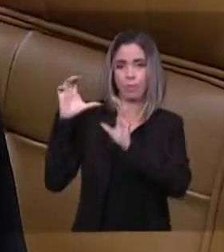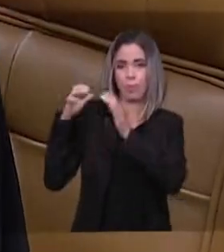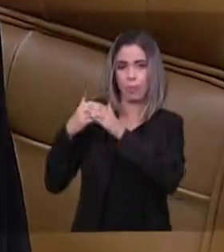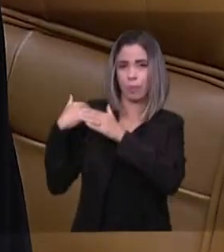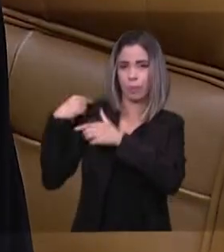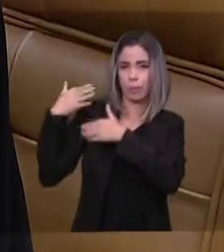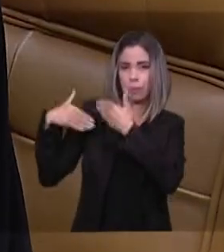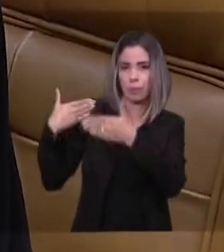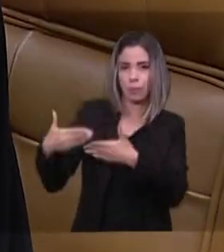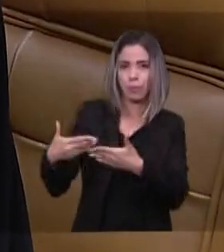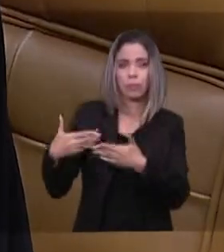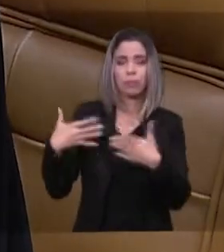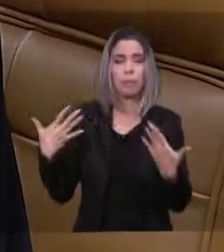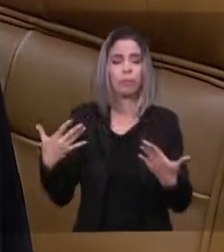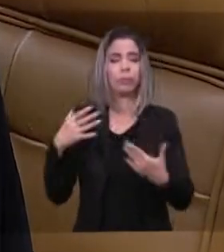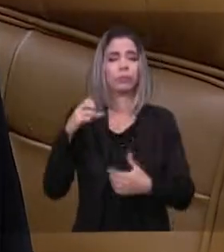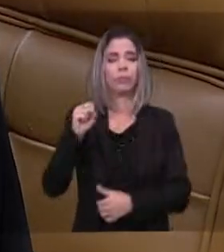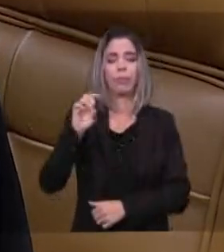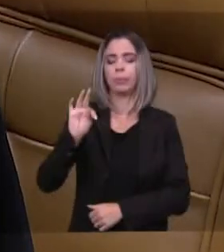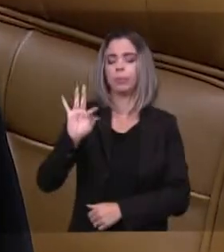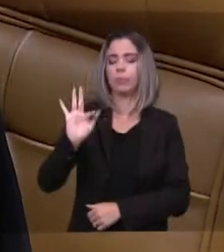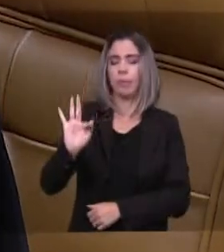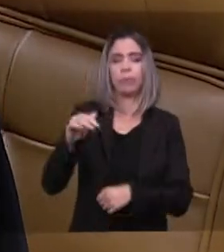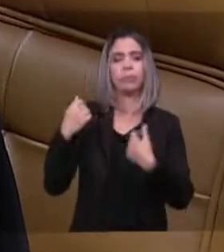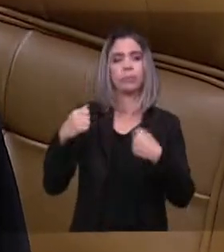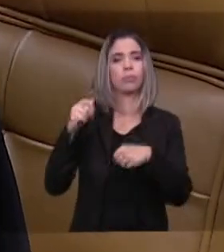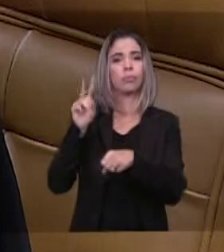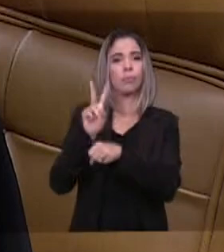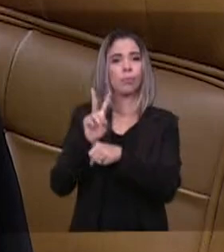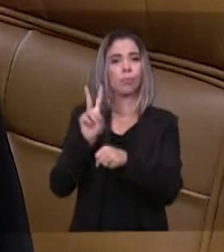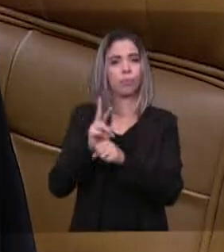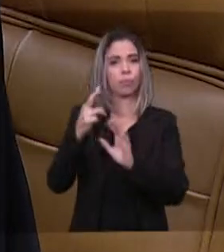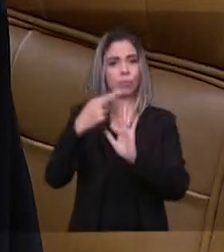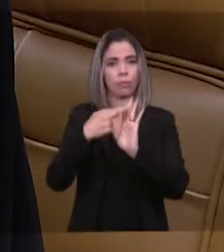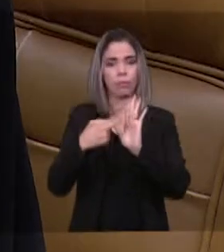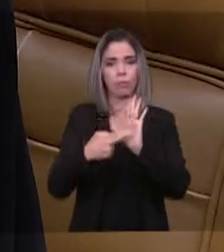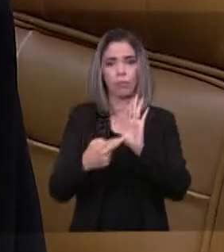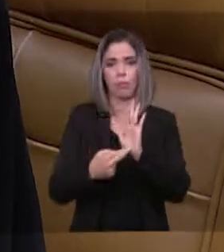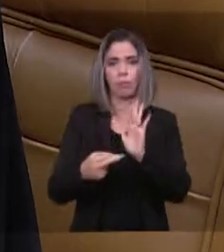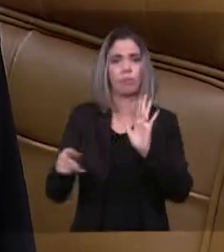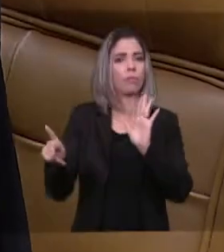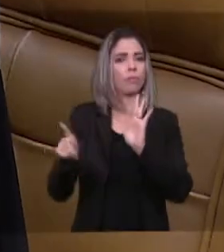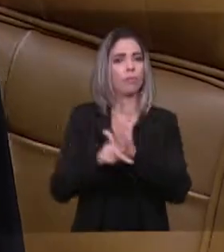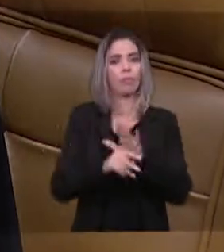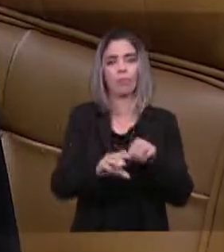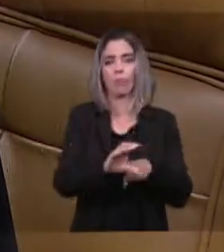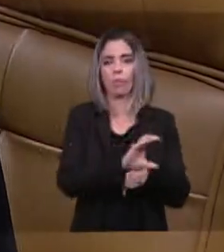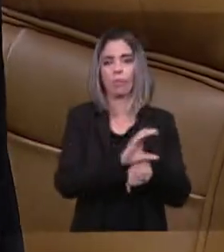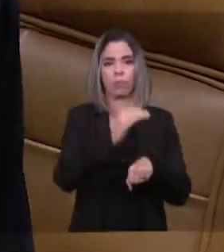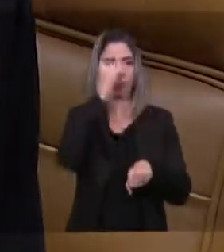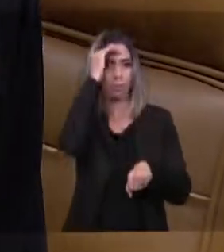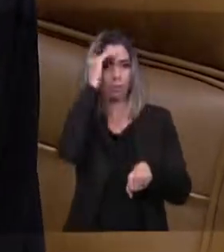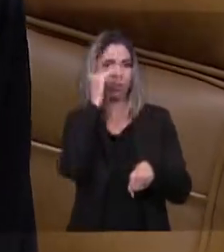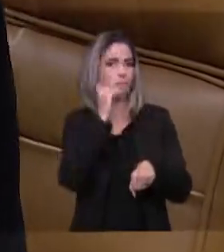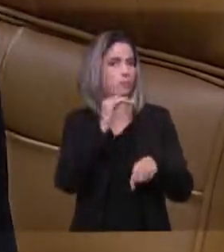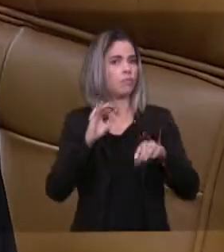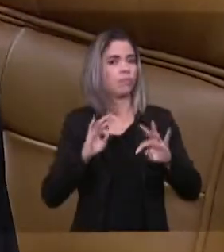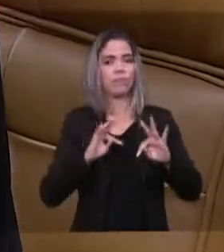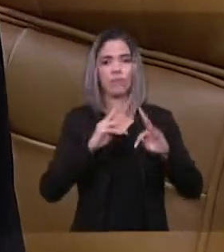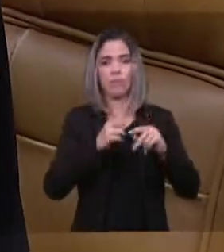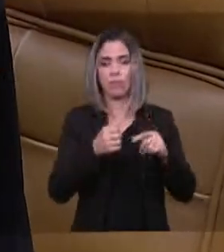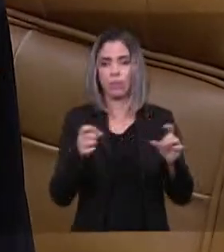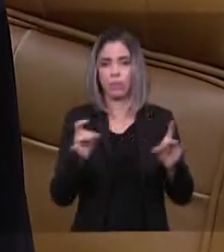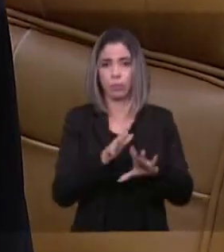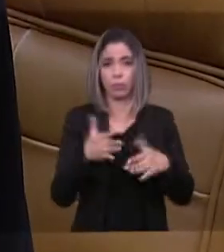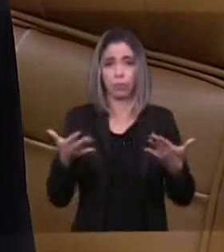Suprema Corte zelar pela máxima efetividade das regras e princípios constitucionais. Passo agora a